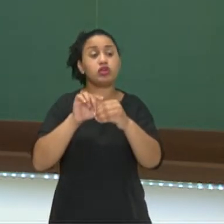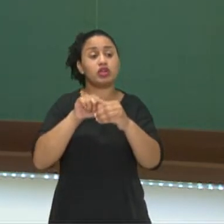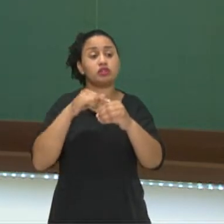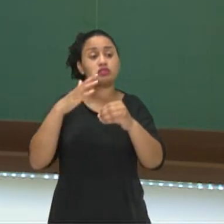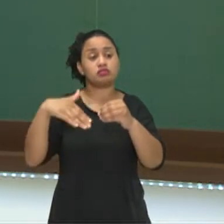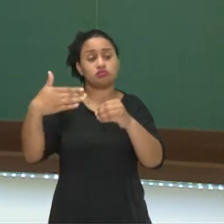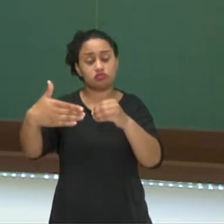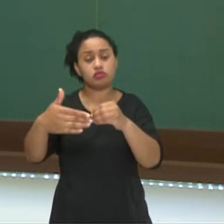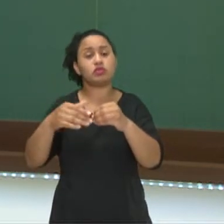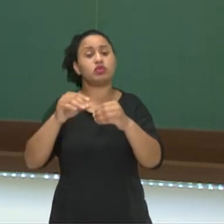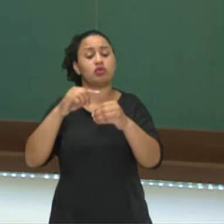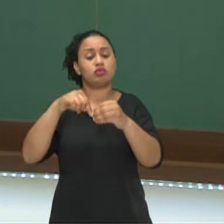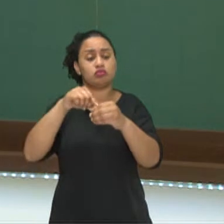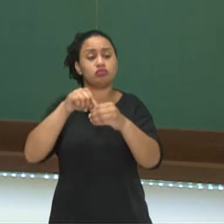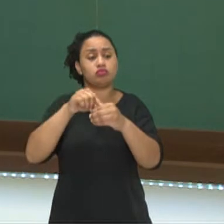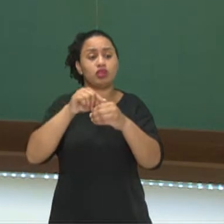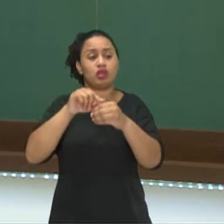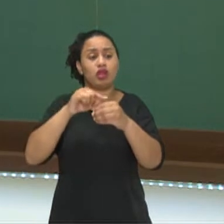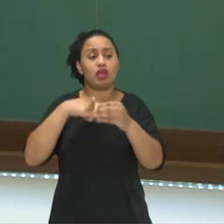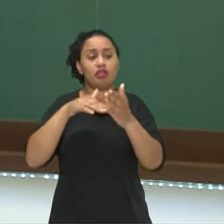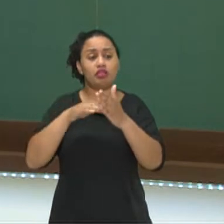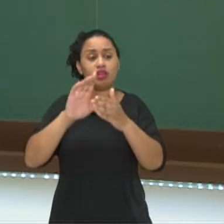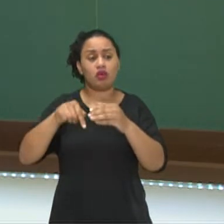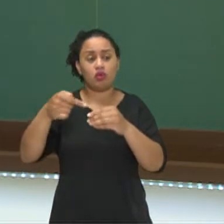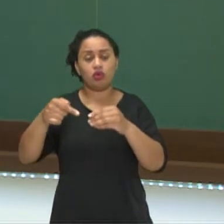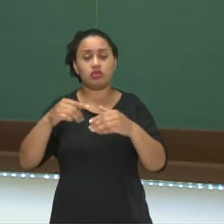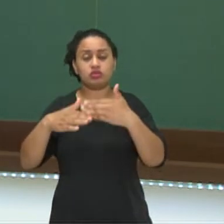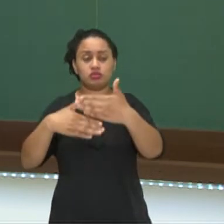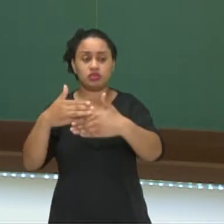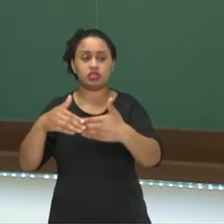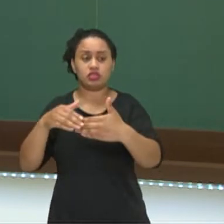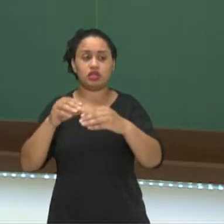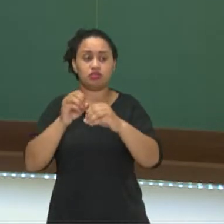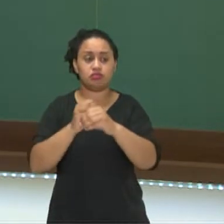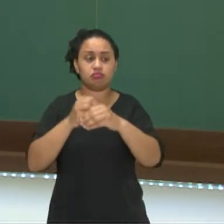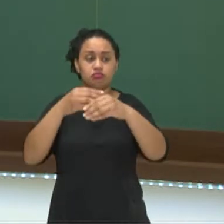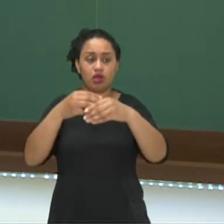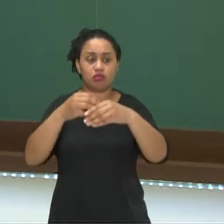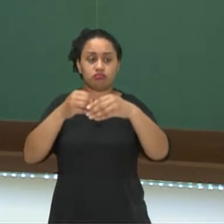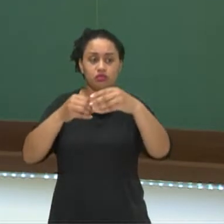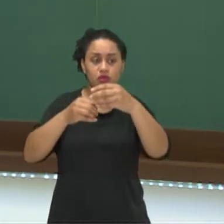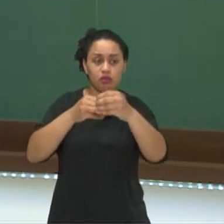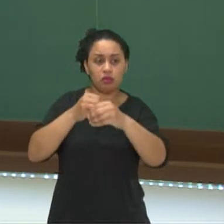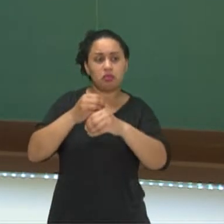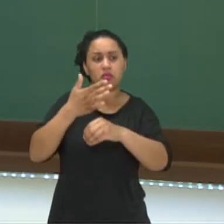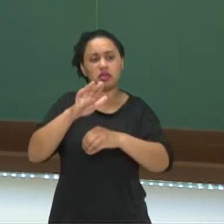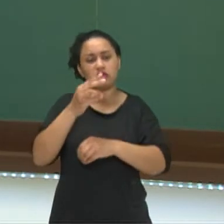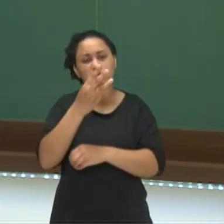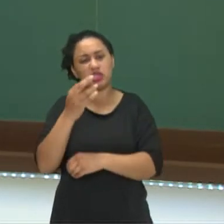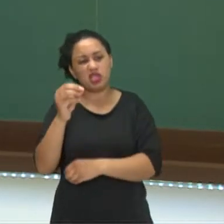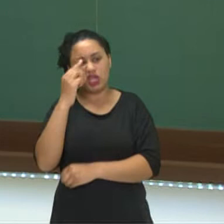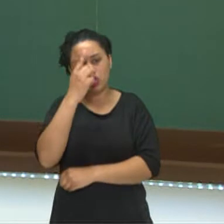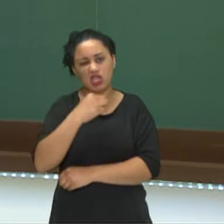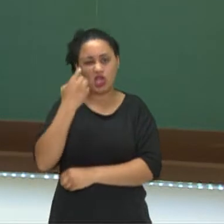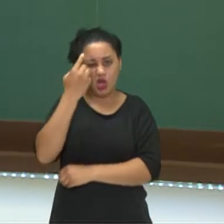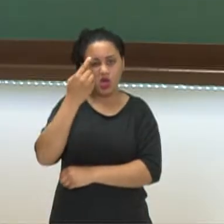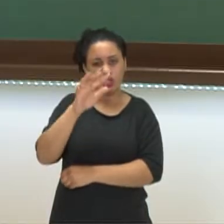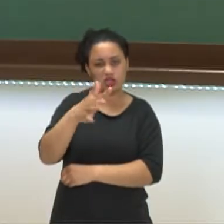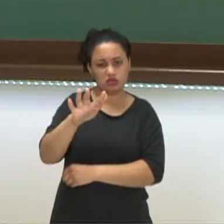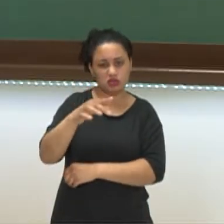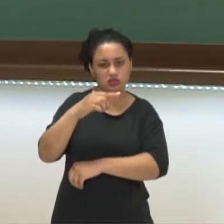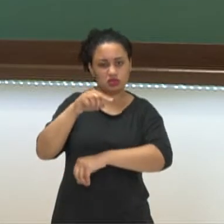aqui do zigoto até o próximo processo, que é a clivagem, leva em torno de 30 horas.